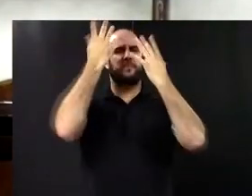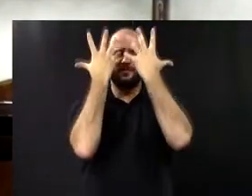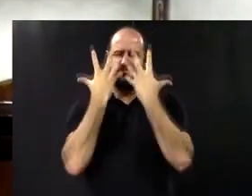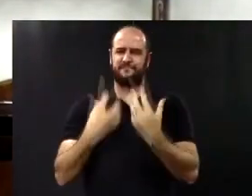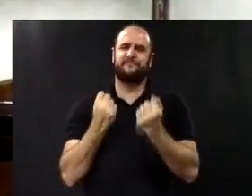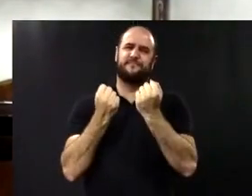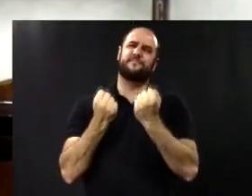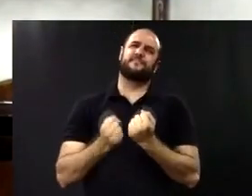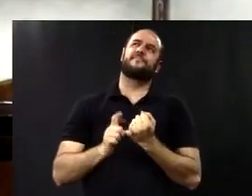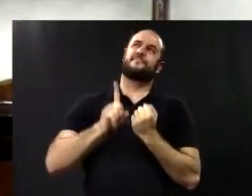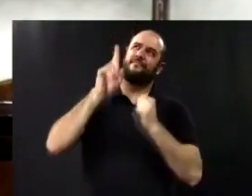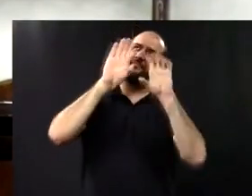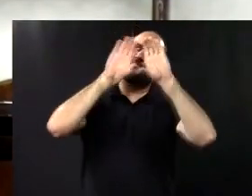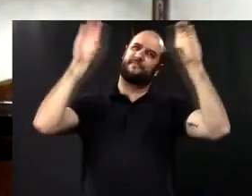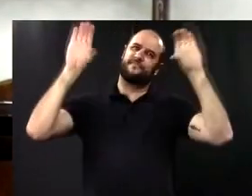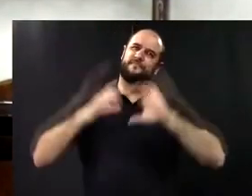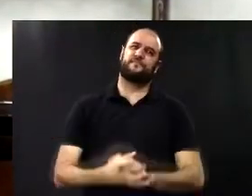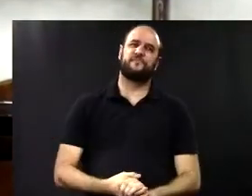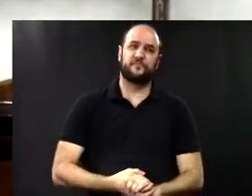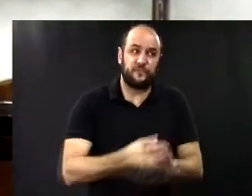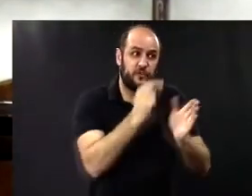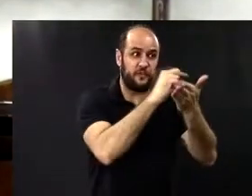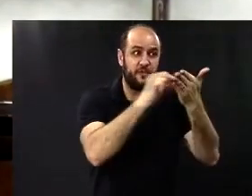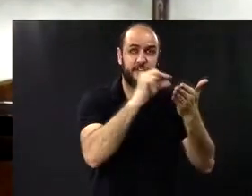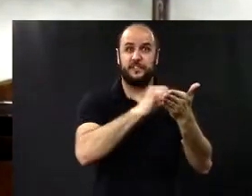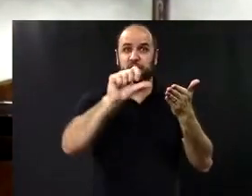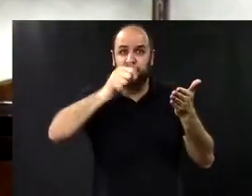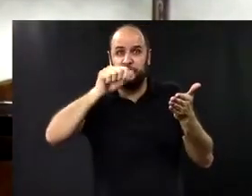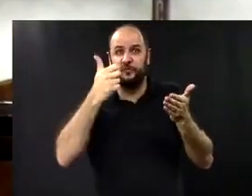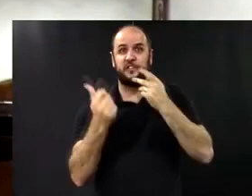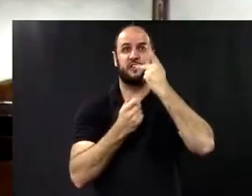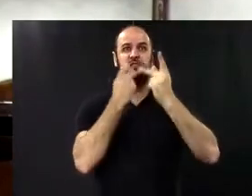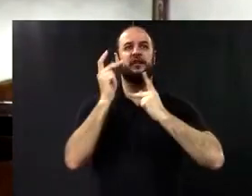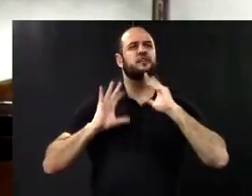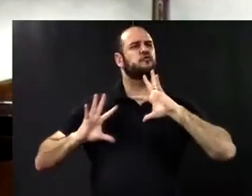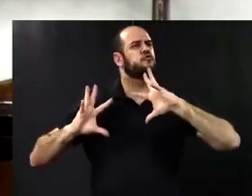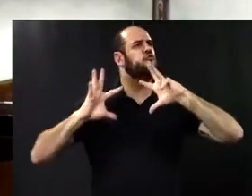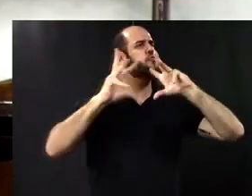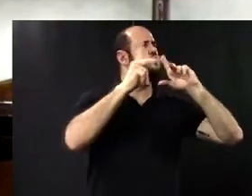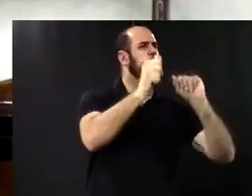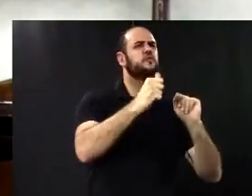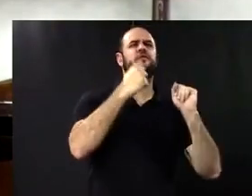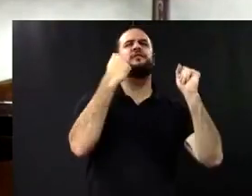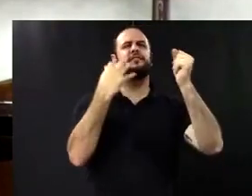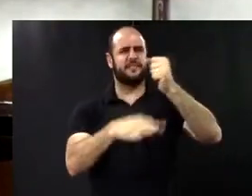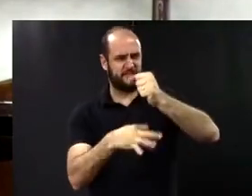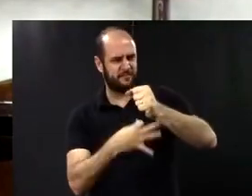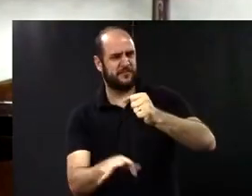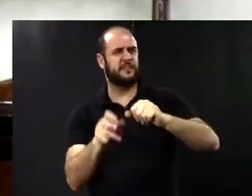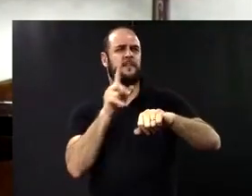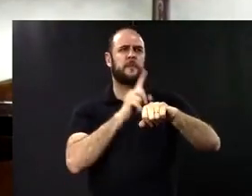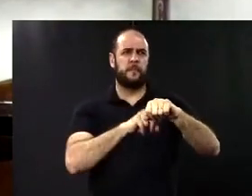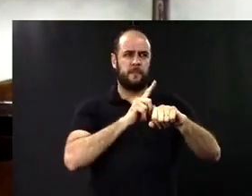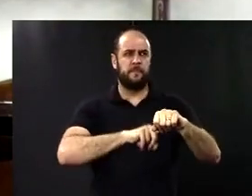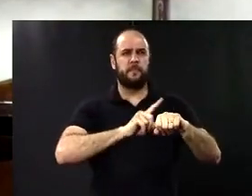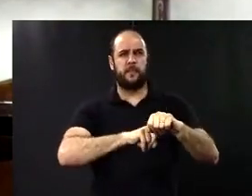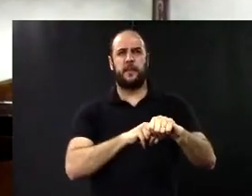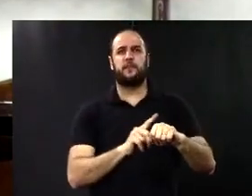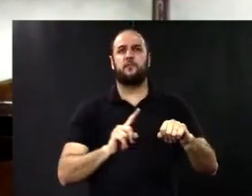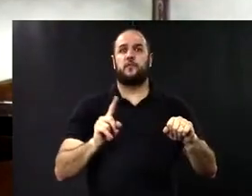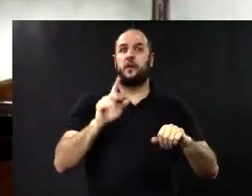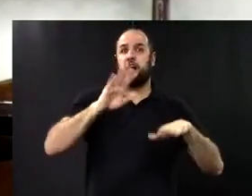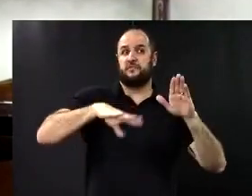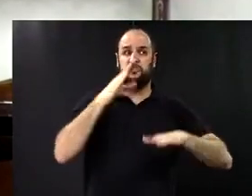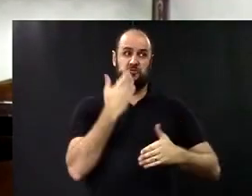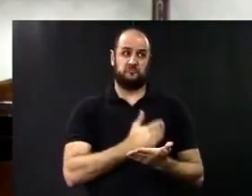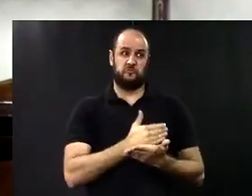reservada para nós. Versículo 11 diz agora que toda disciplina com efeito, no momento não parece ser motivo de alegria,